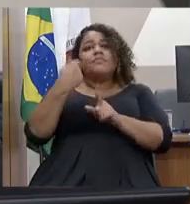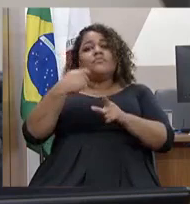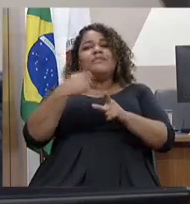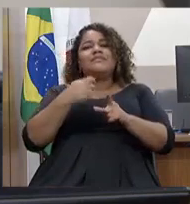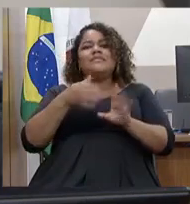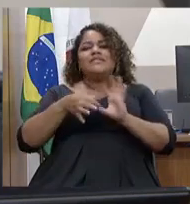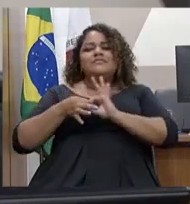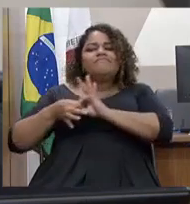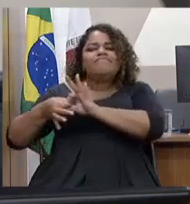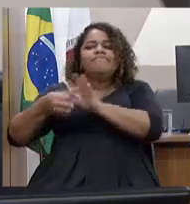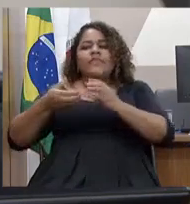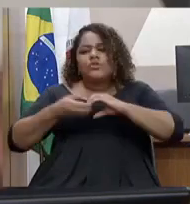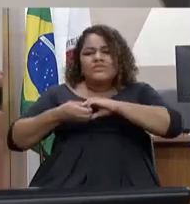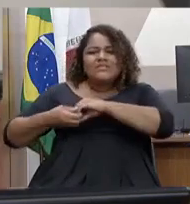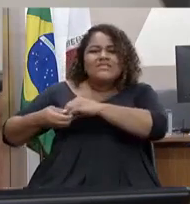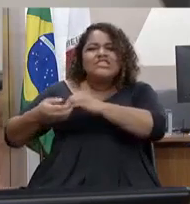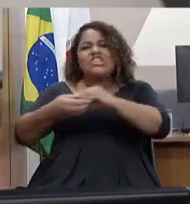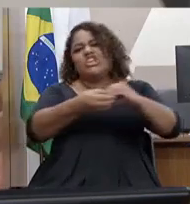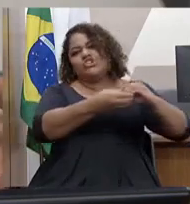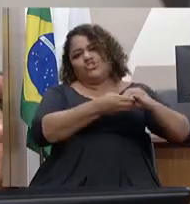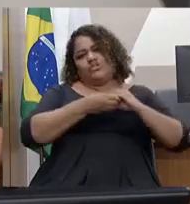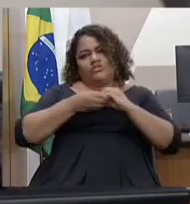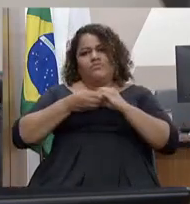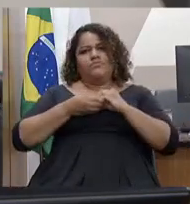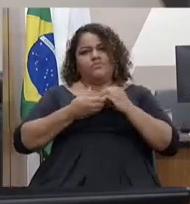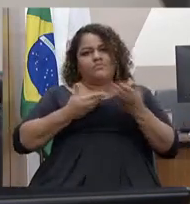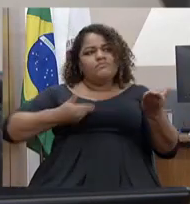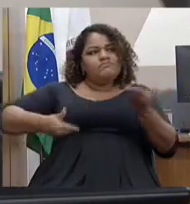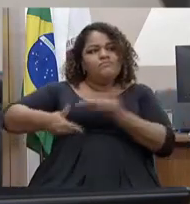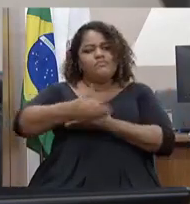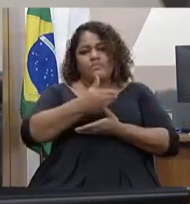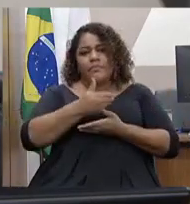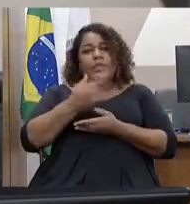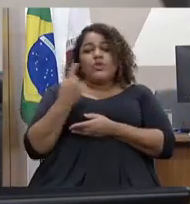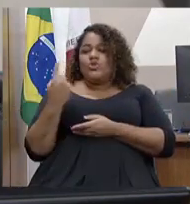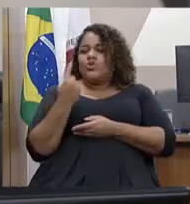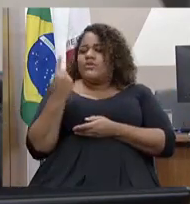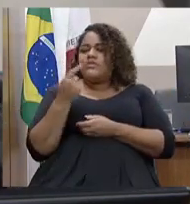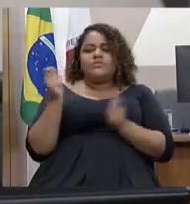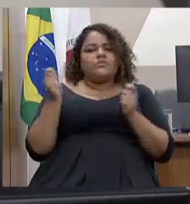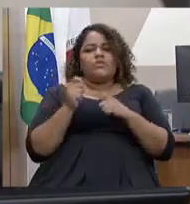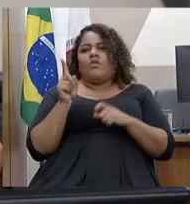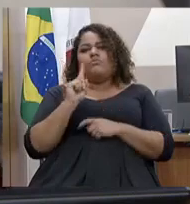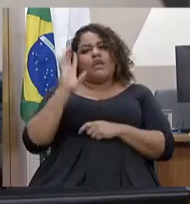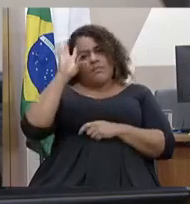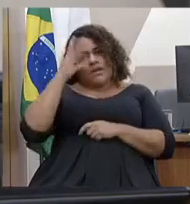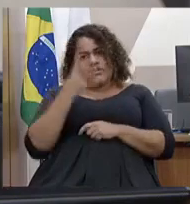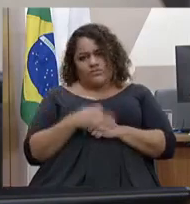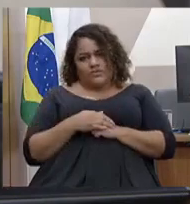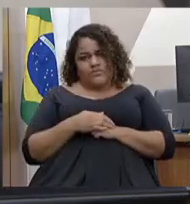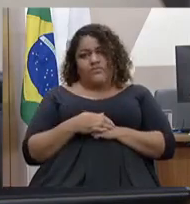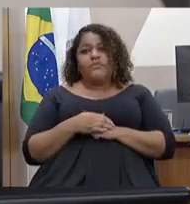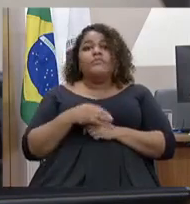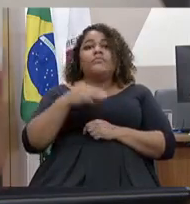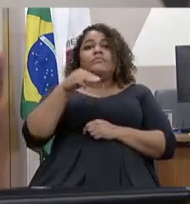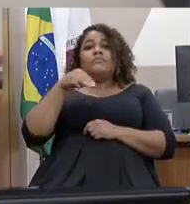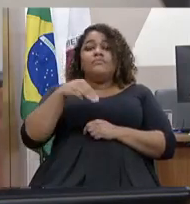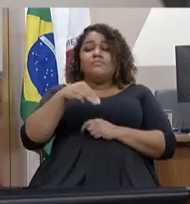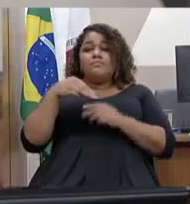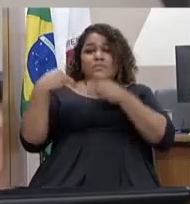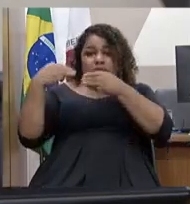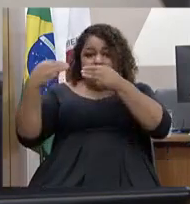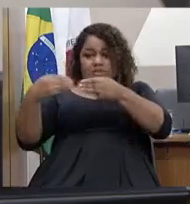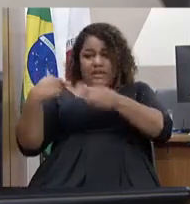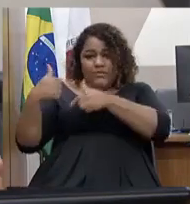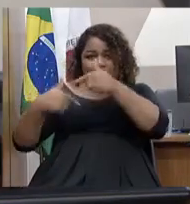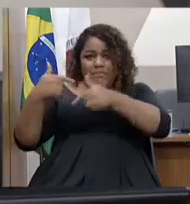resolver as coisas do mundo trabalho sozinho o ministério trabalho não tem não tem pretensão da nossa fiscalização